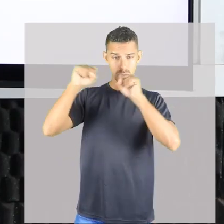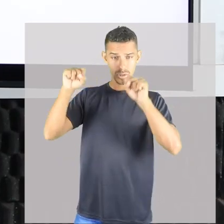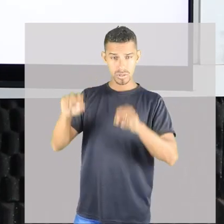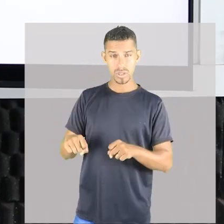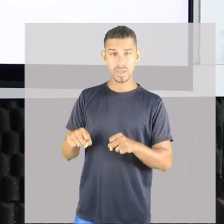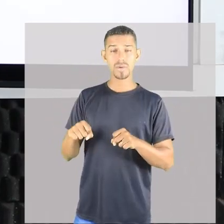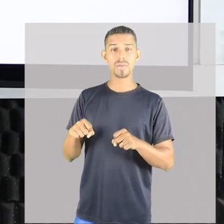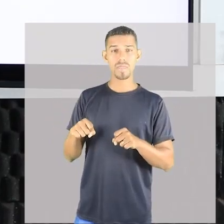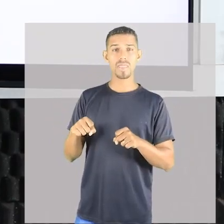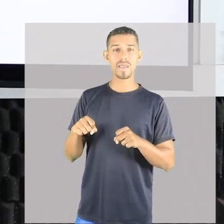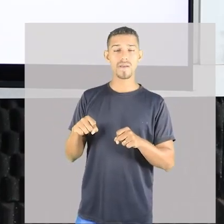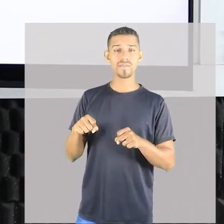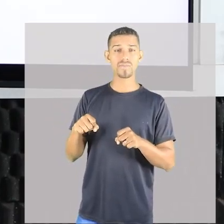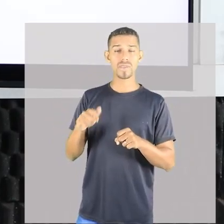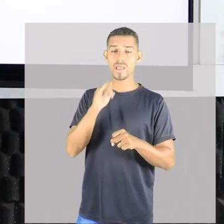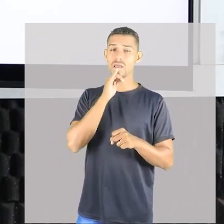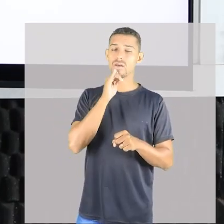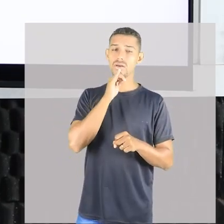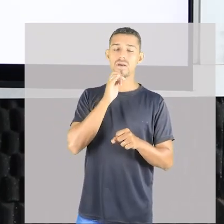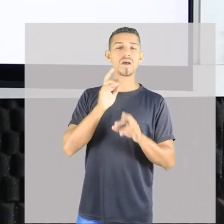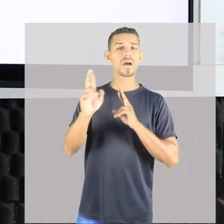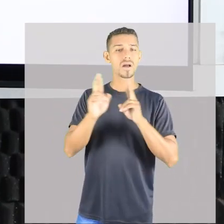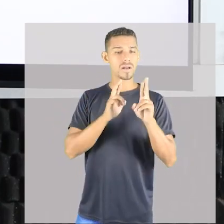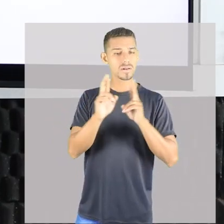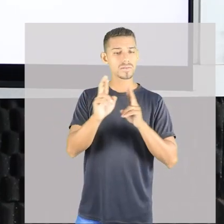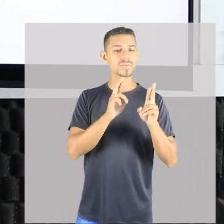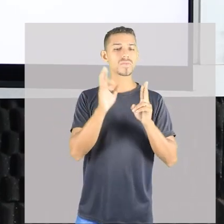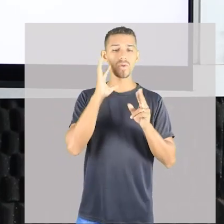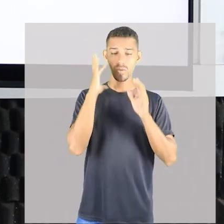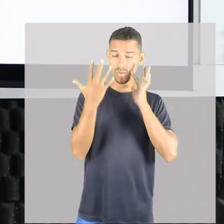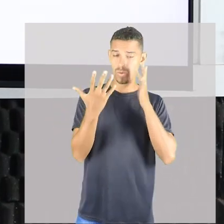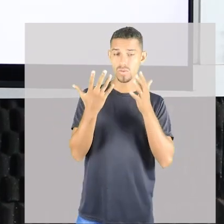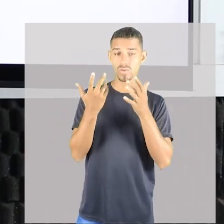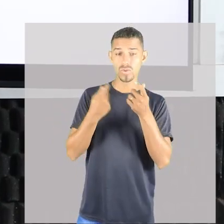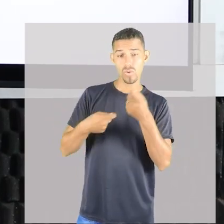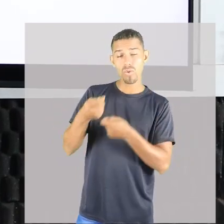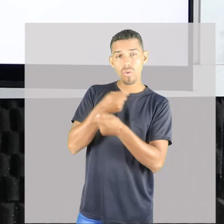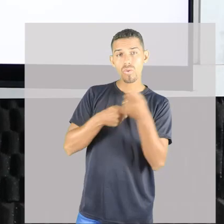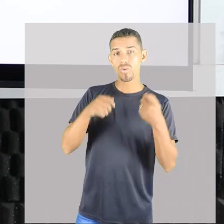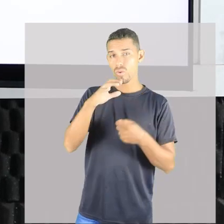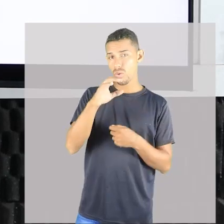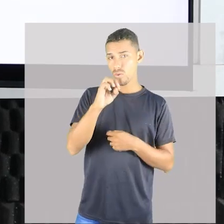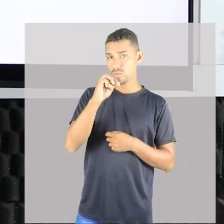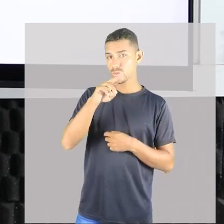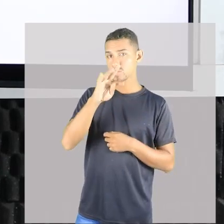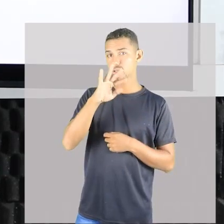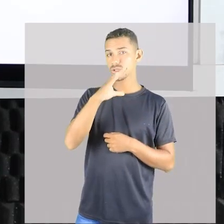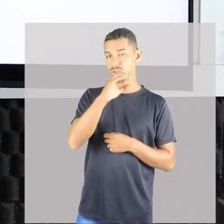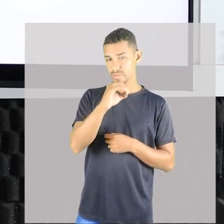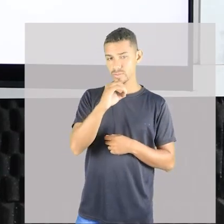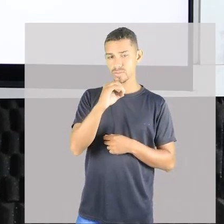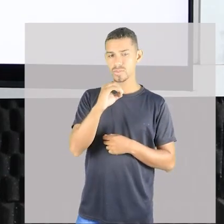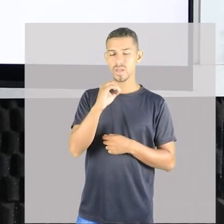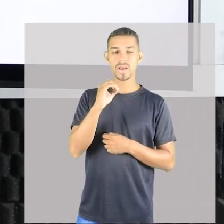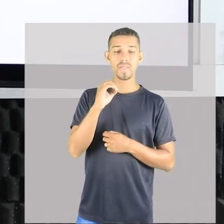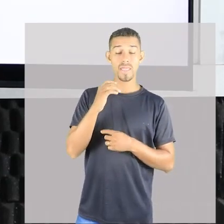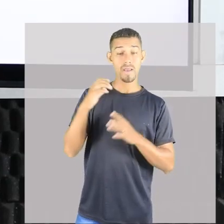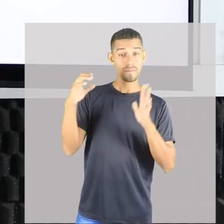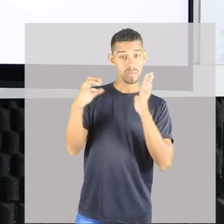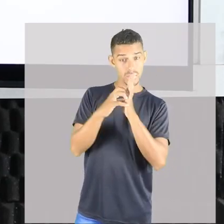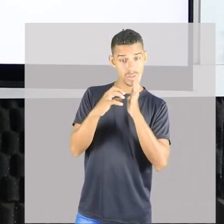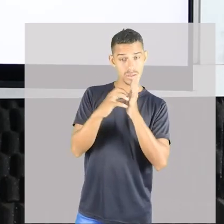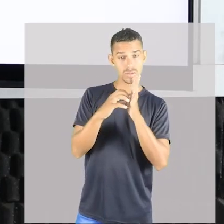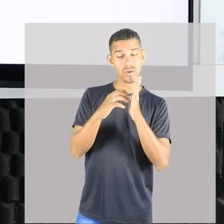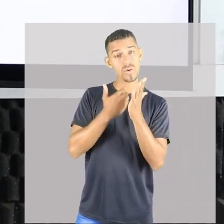que é o que nós vamos ter em relação à questão do comunismo, né, do socialismo e comunismo. Então, esse partido